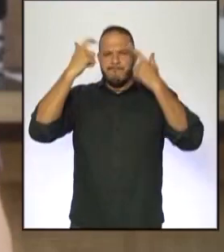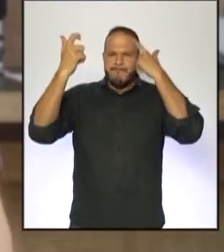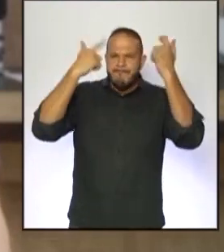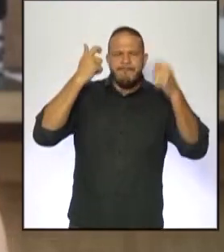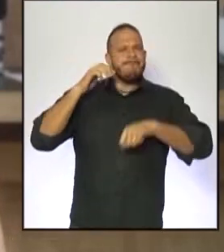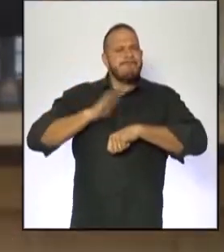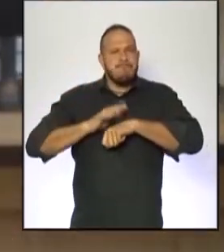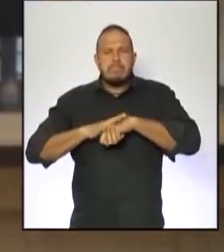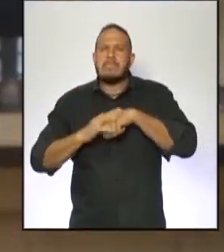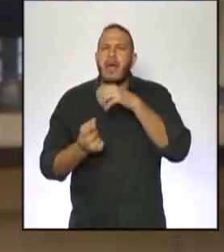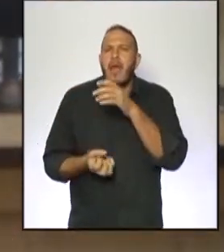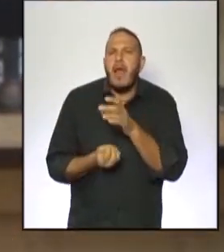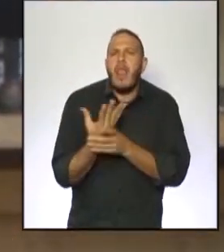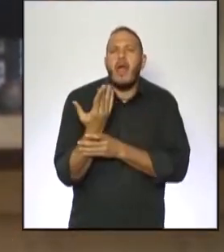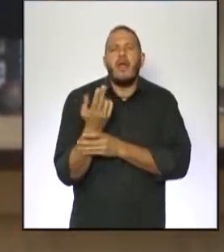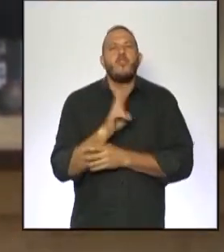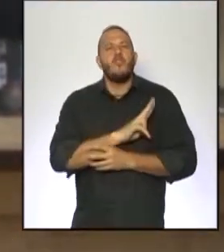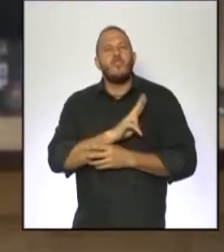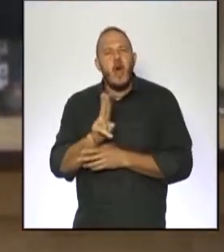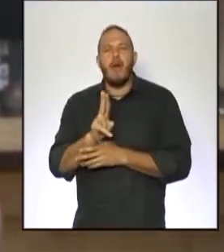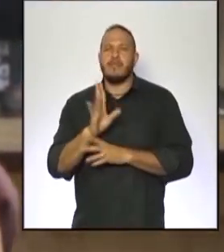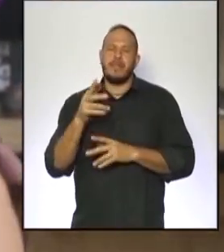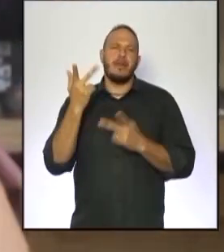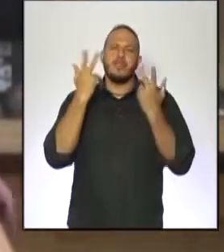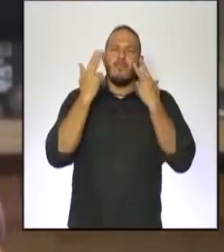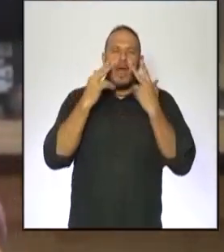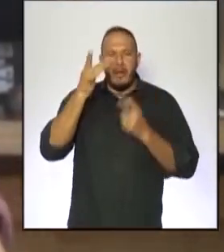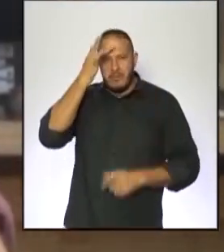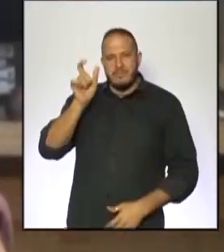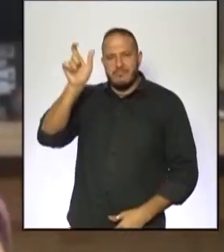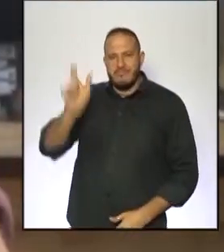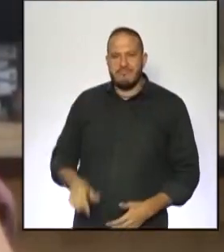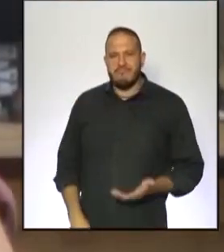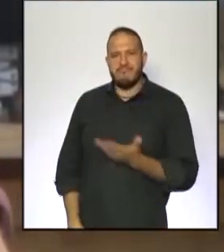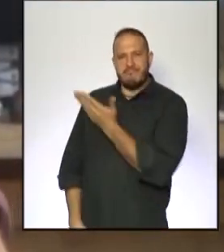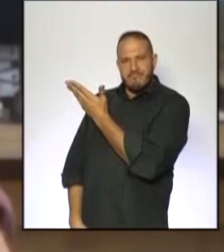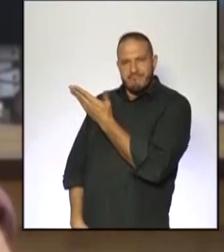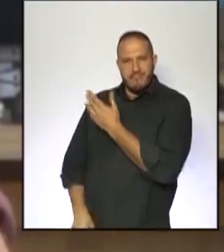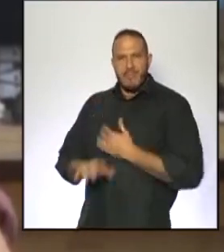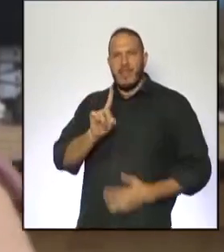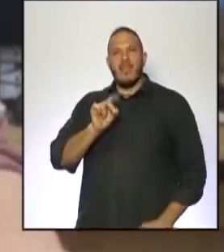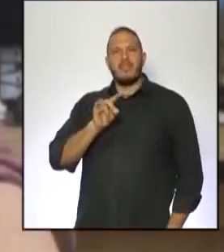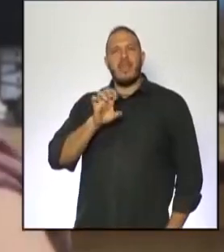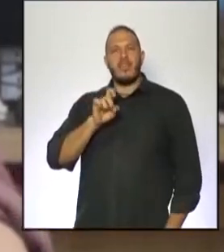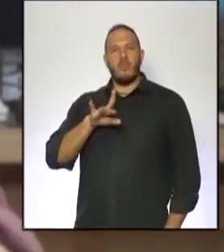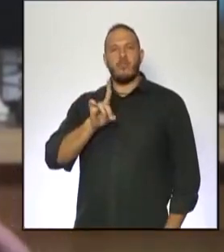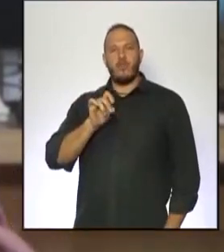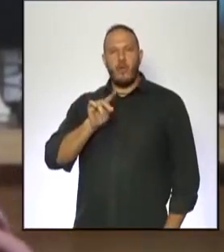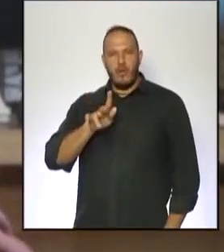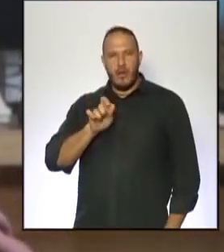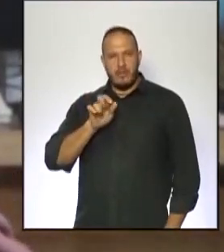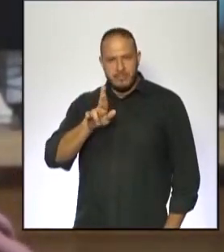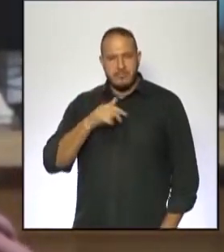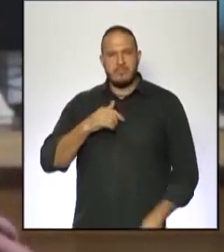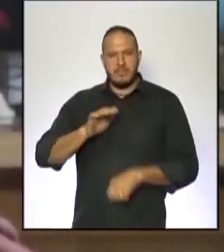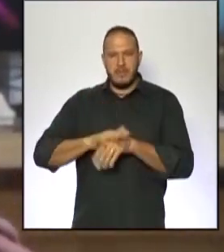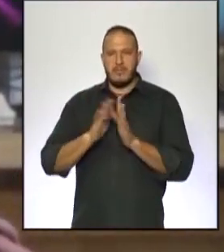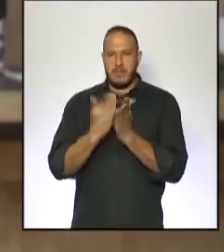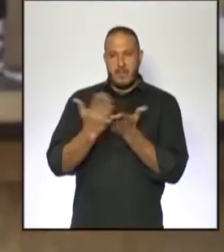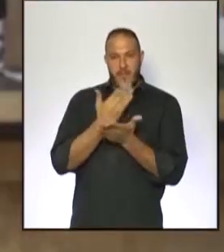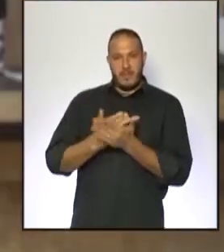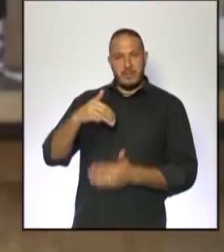um criador. O nome foi popularizado por um cara chamado Dale Dougherty, que criou em 2005 a revista